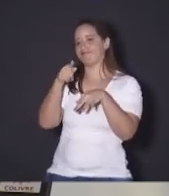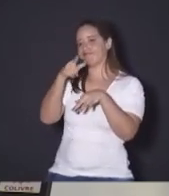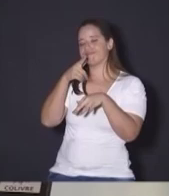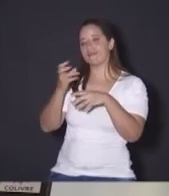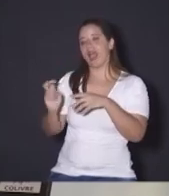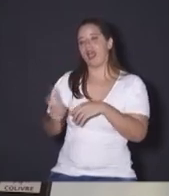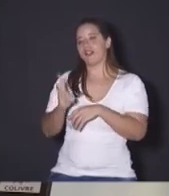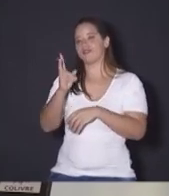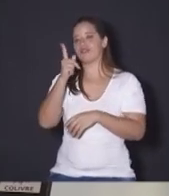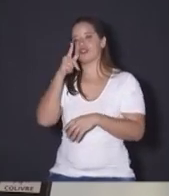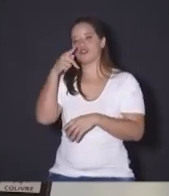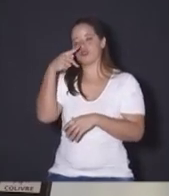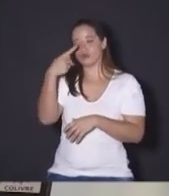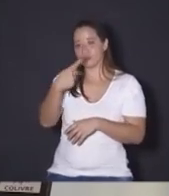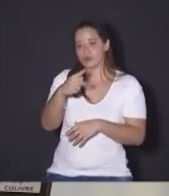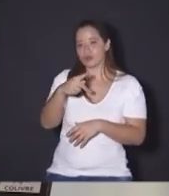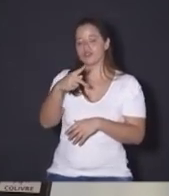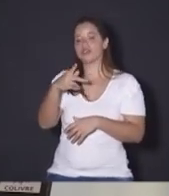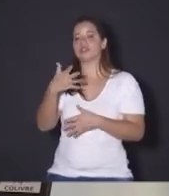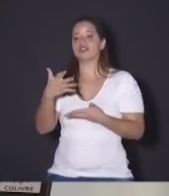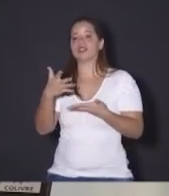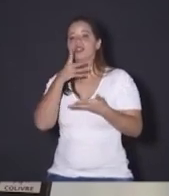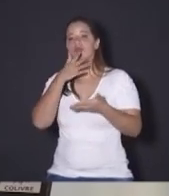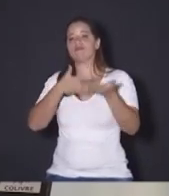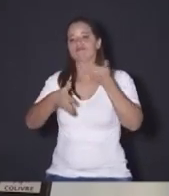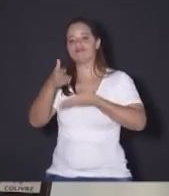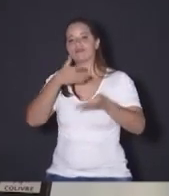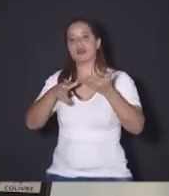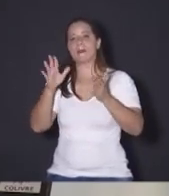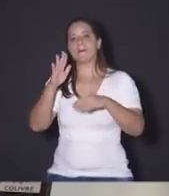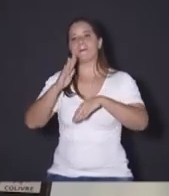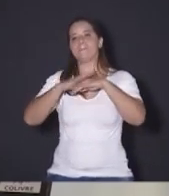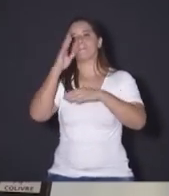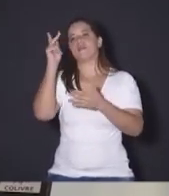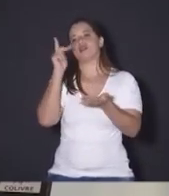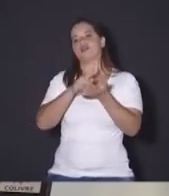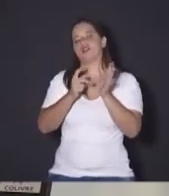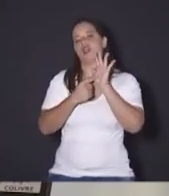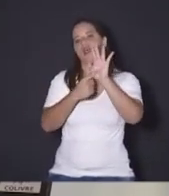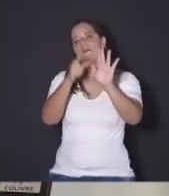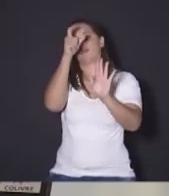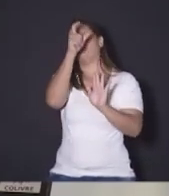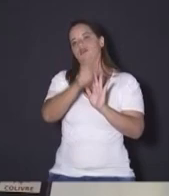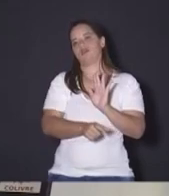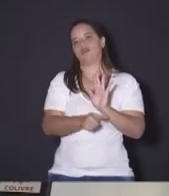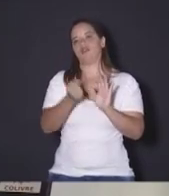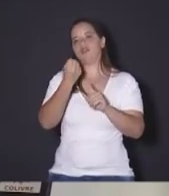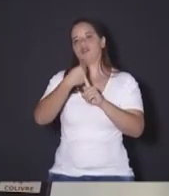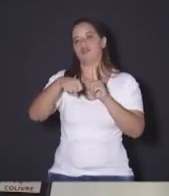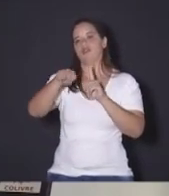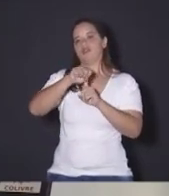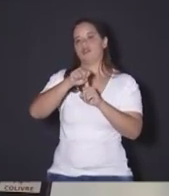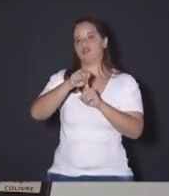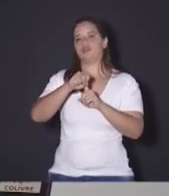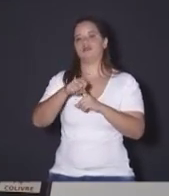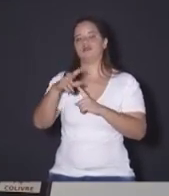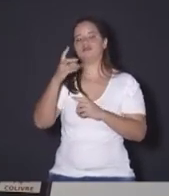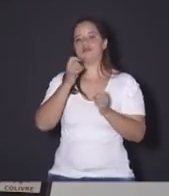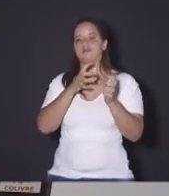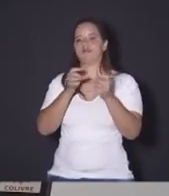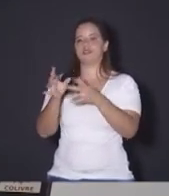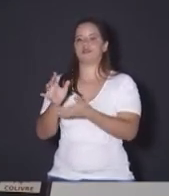rede valoriza o seu produto tornando o seu produto mais real uma representação mais real da sociedade que ela está